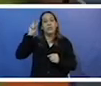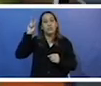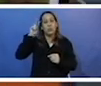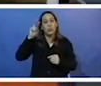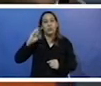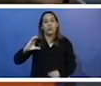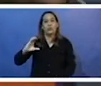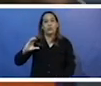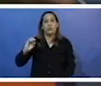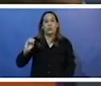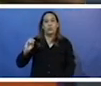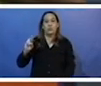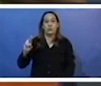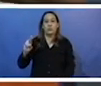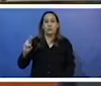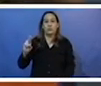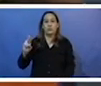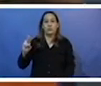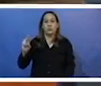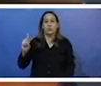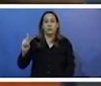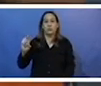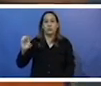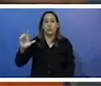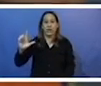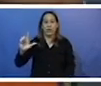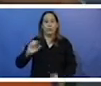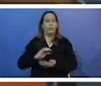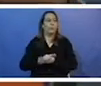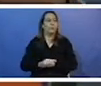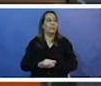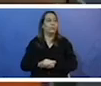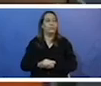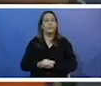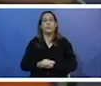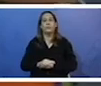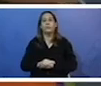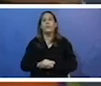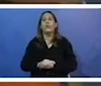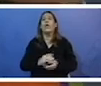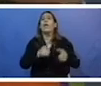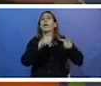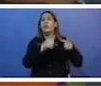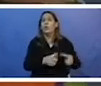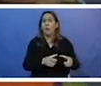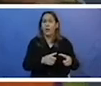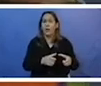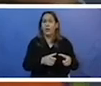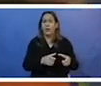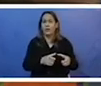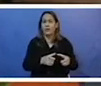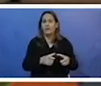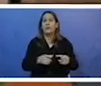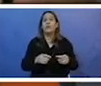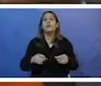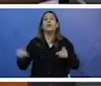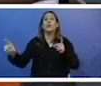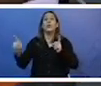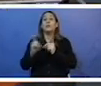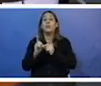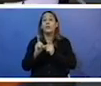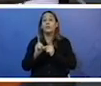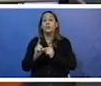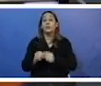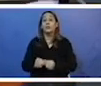Mas antes, vamos responder, vamos ver se entendeu tudo sobre cordel. Onde os folhetos de cordel podem ser encontrados?